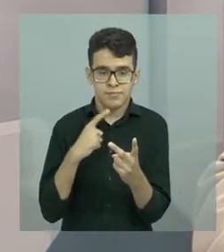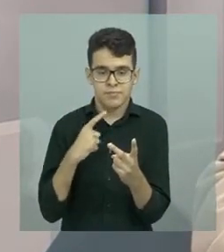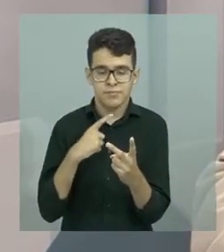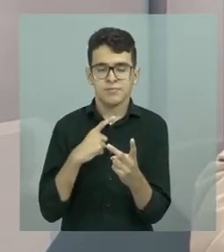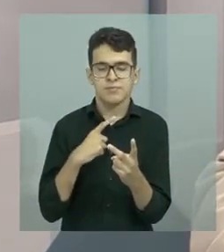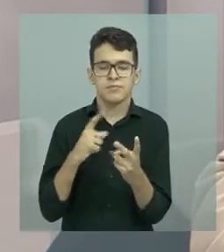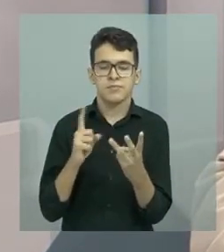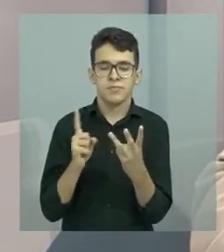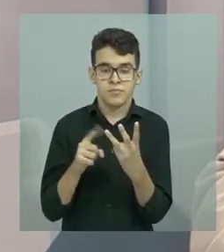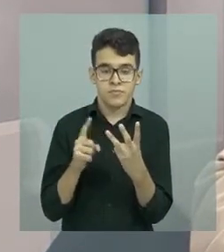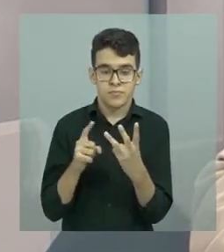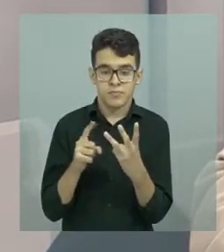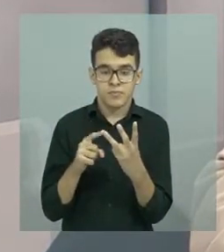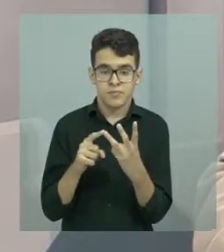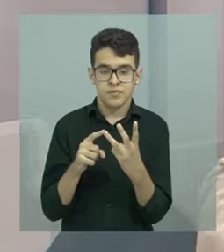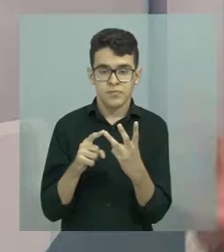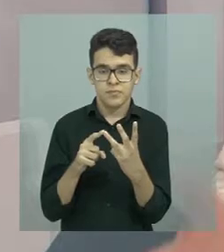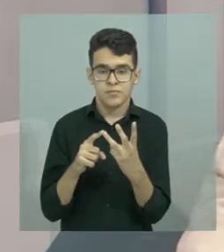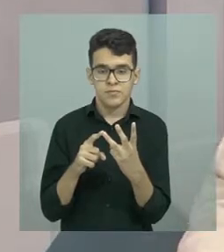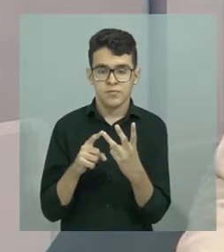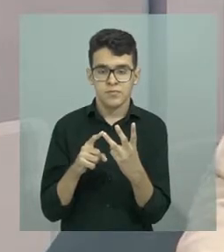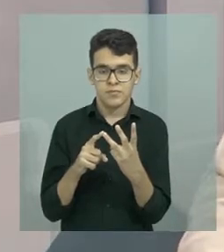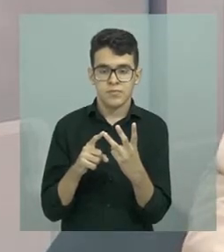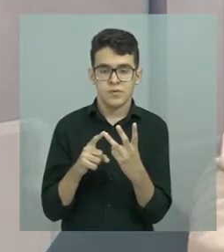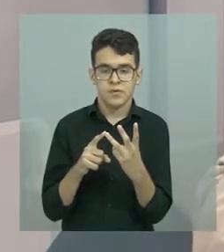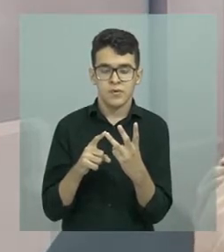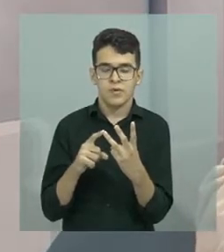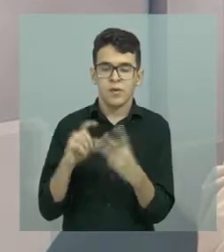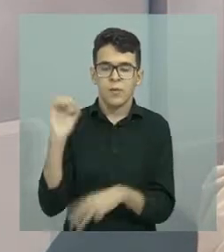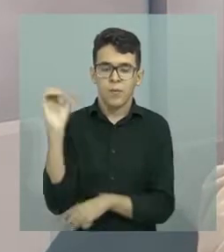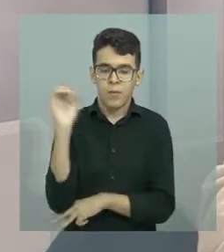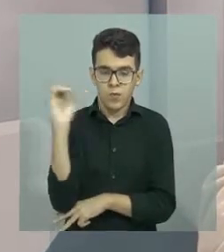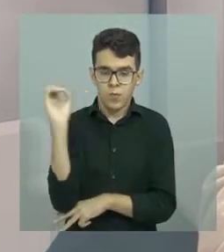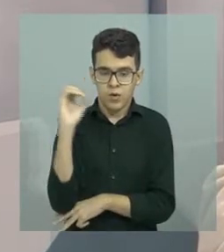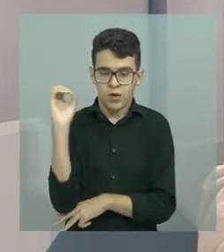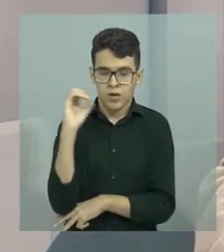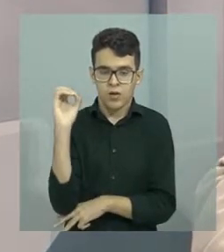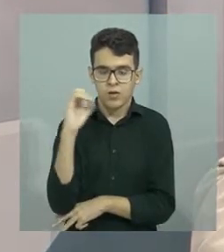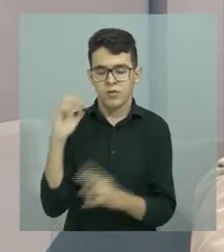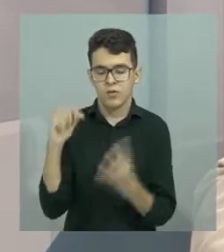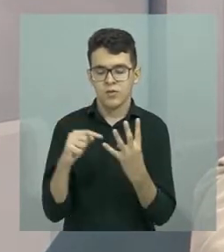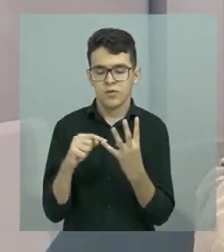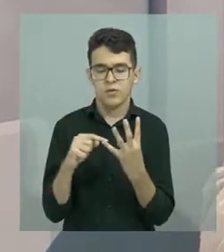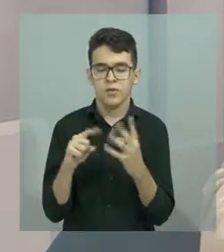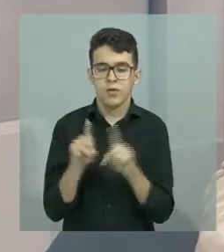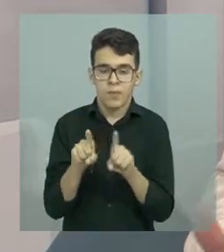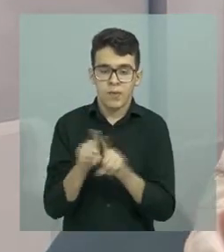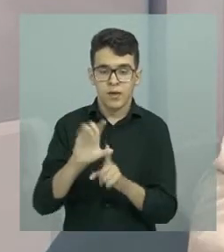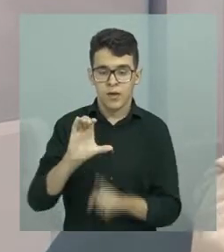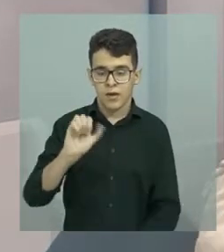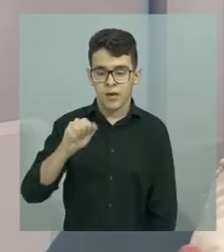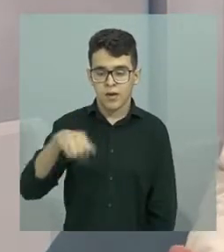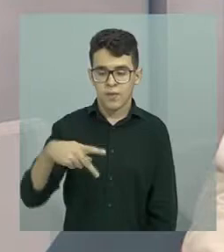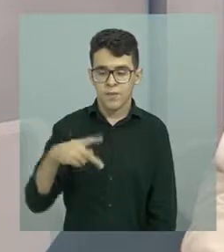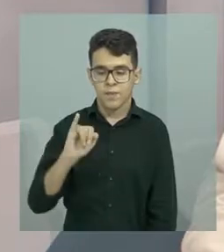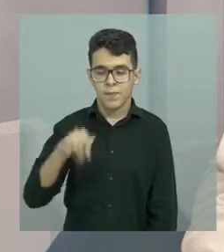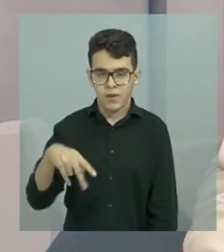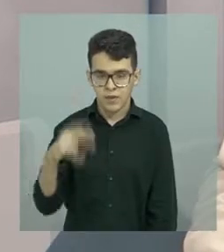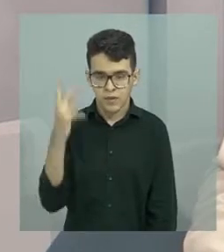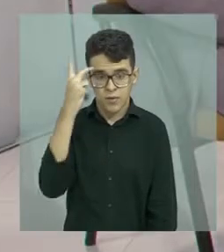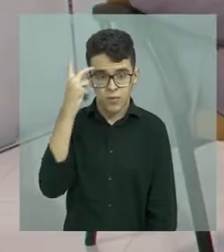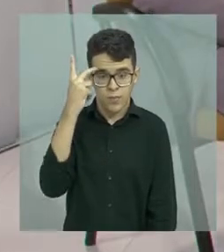temos na região de Porto Alegre e também na região de Campinas, São Paulo, que é uma grande